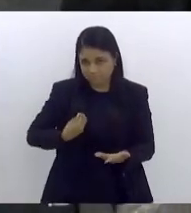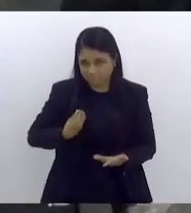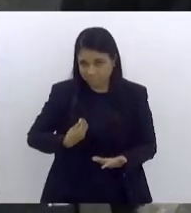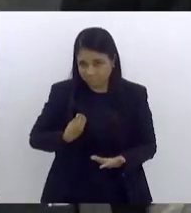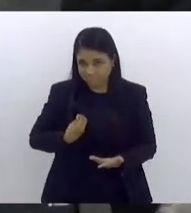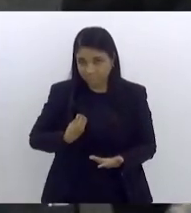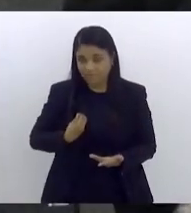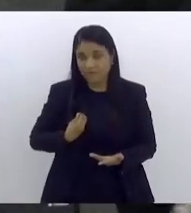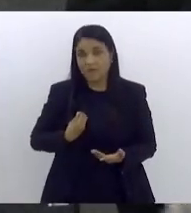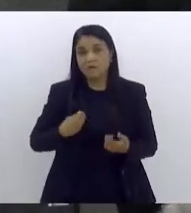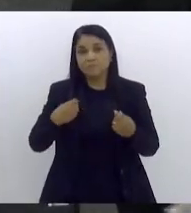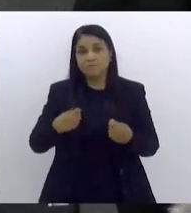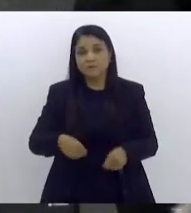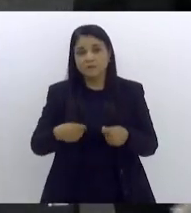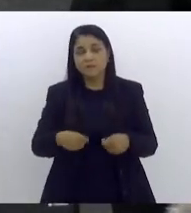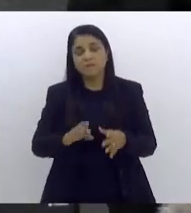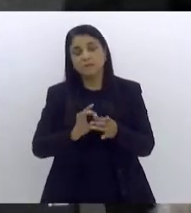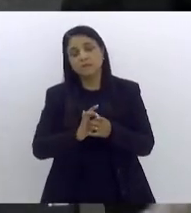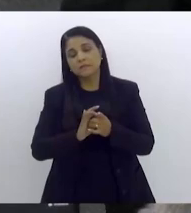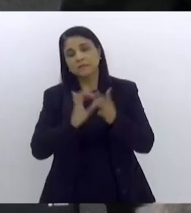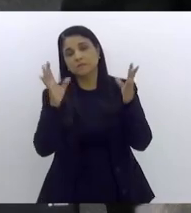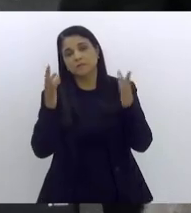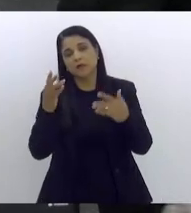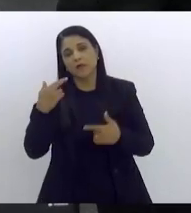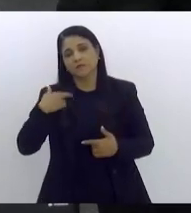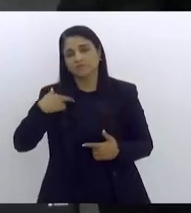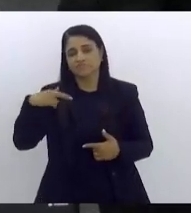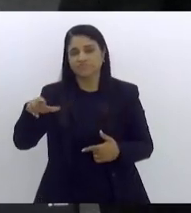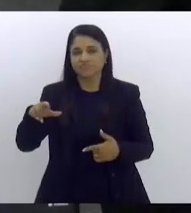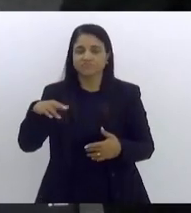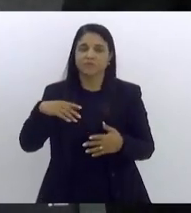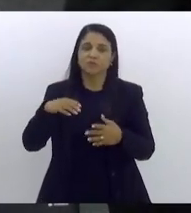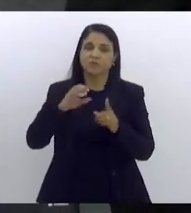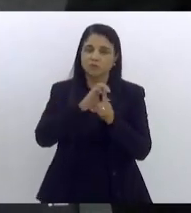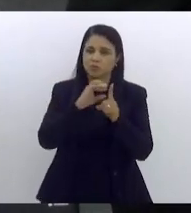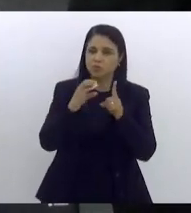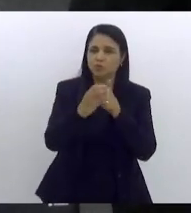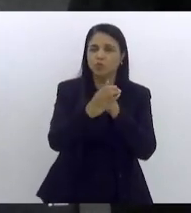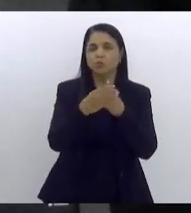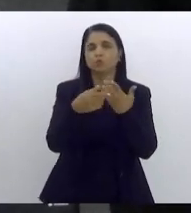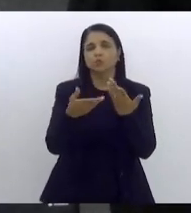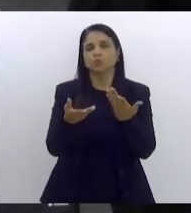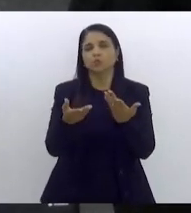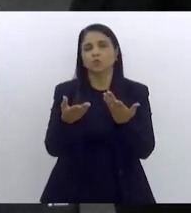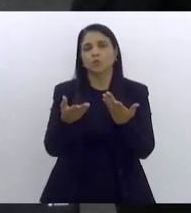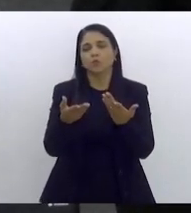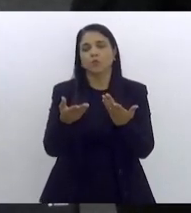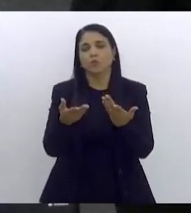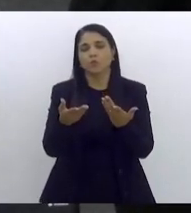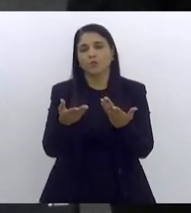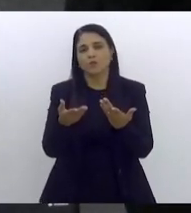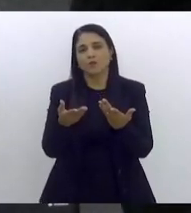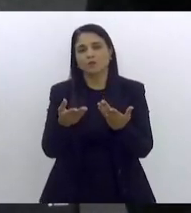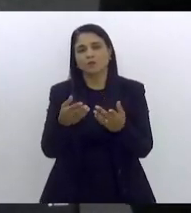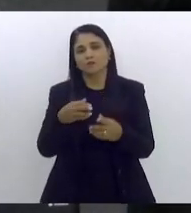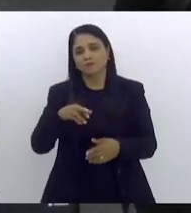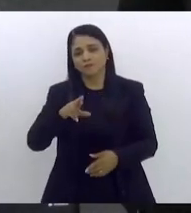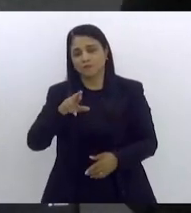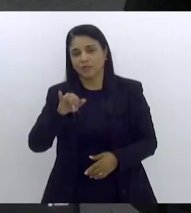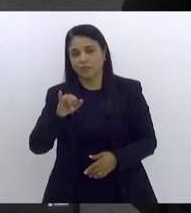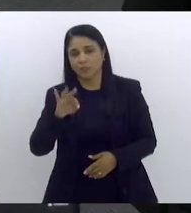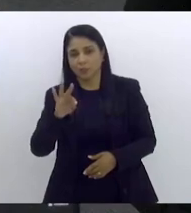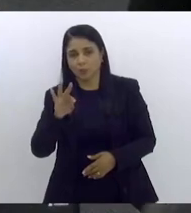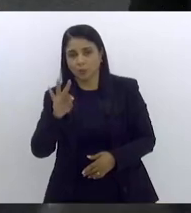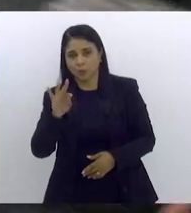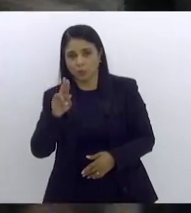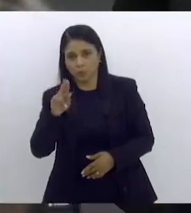a liberdade de professarmos as nossas crenças, os nossos cultos, através, por meio dos nossos rituais. Então,